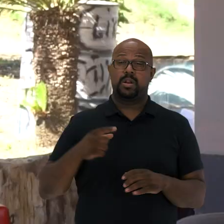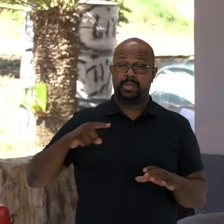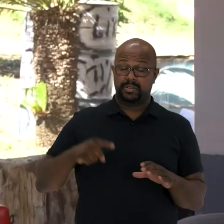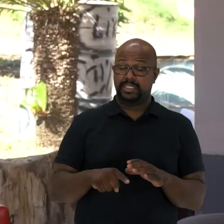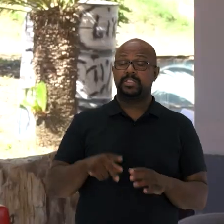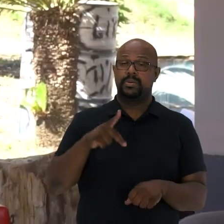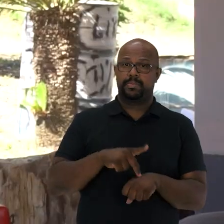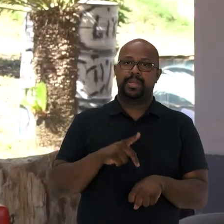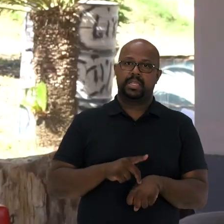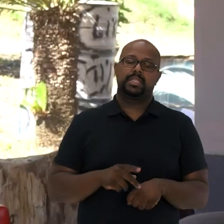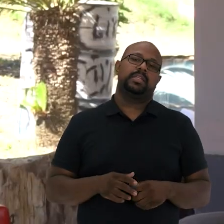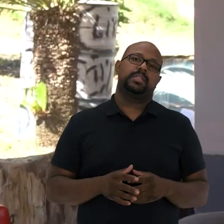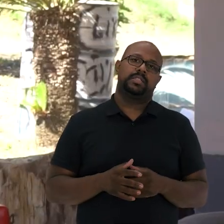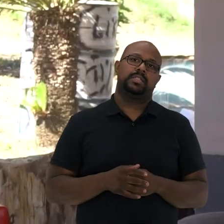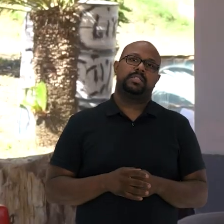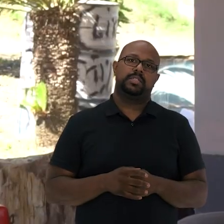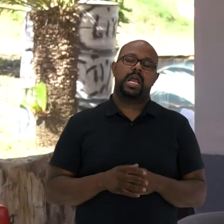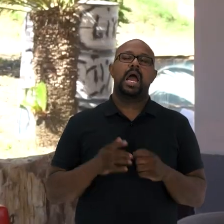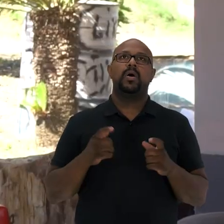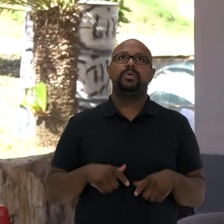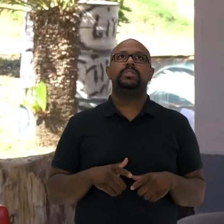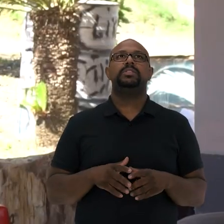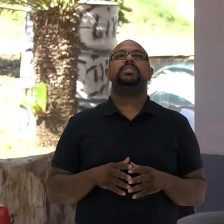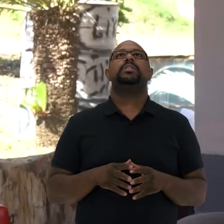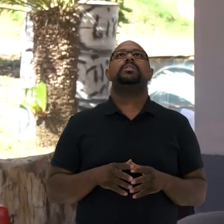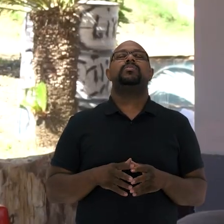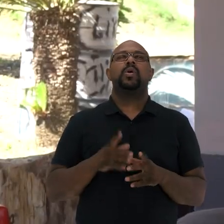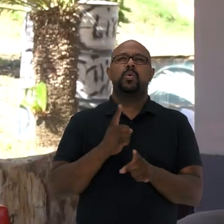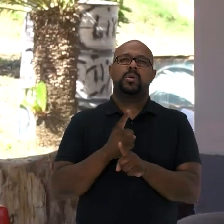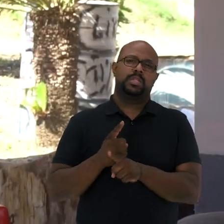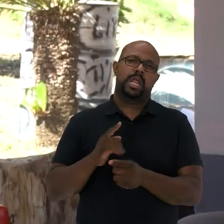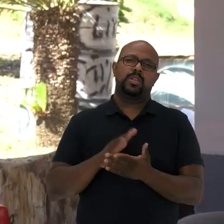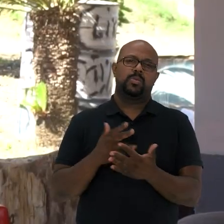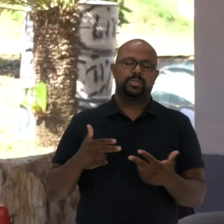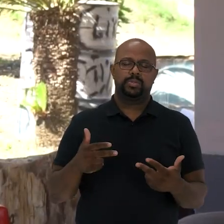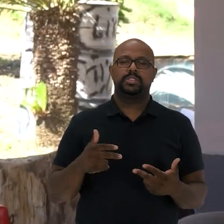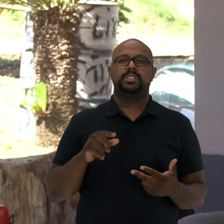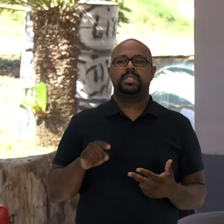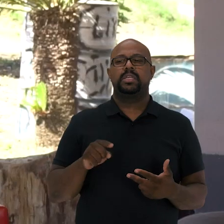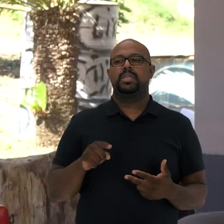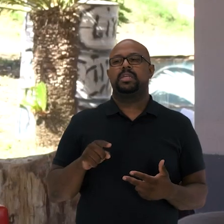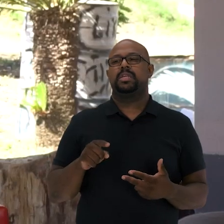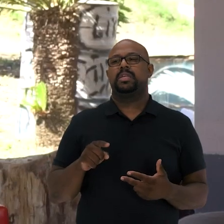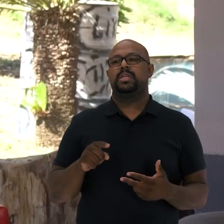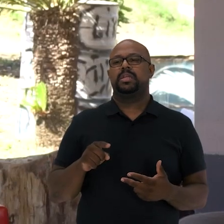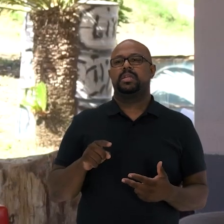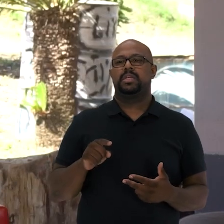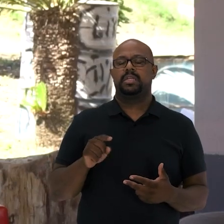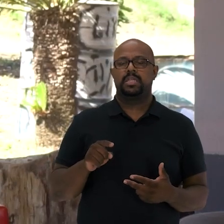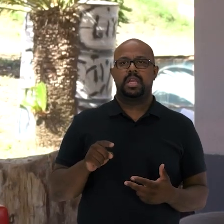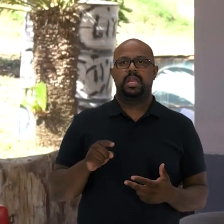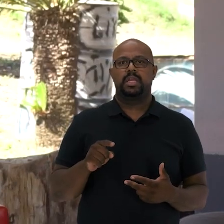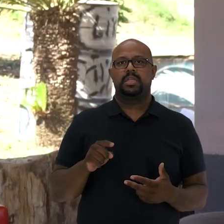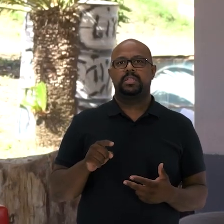era uma escavação na pedra? Uma escavação na pedra, aonde foi encontrado algumas coisas assim e